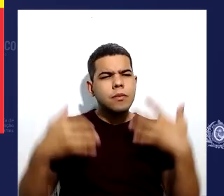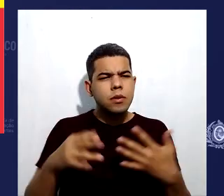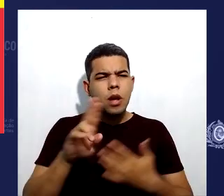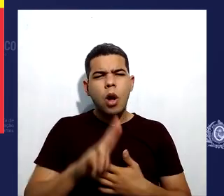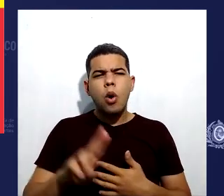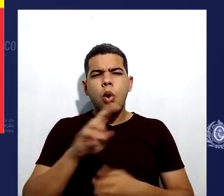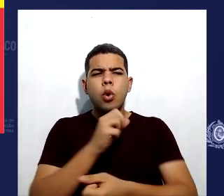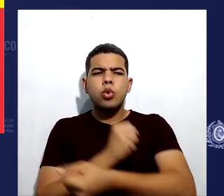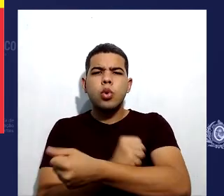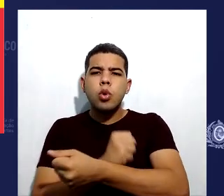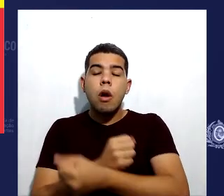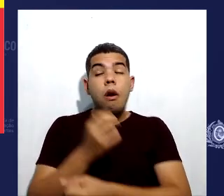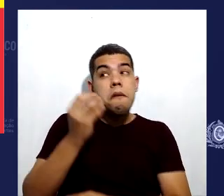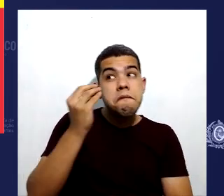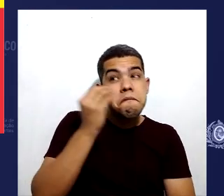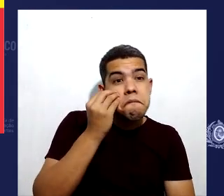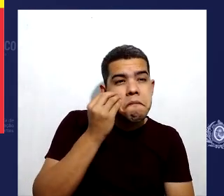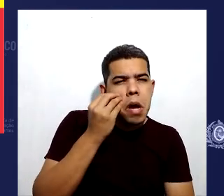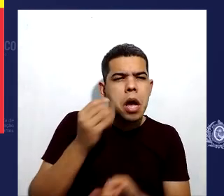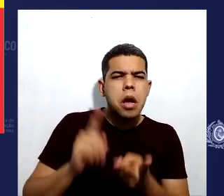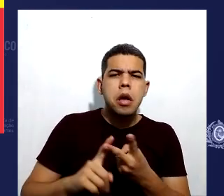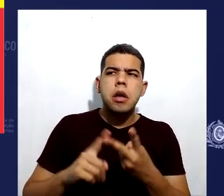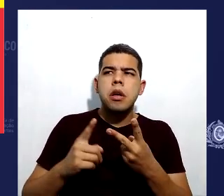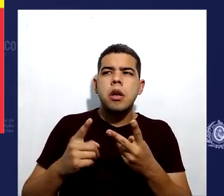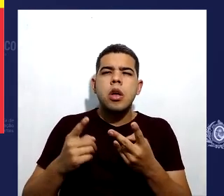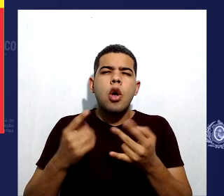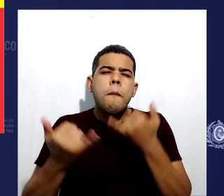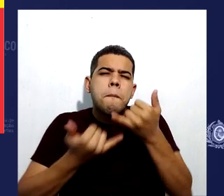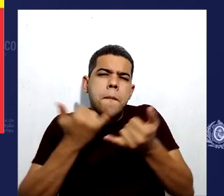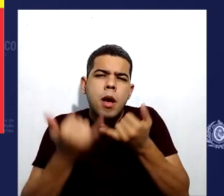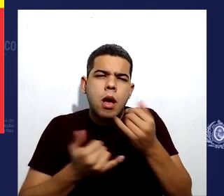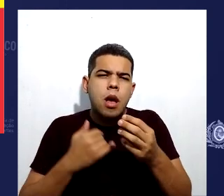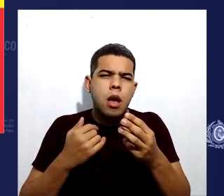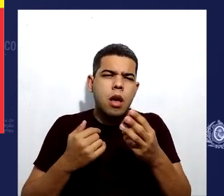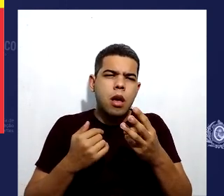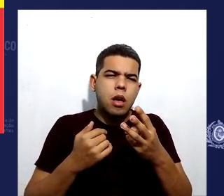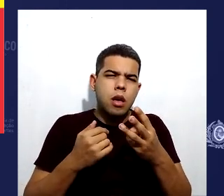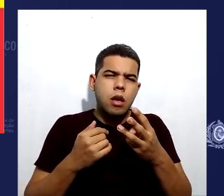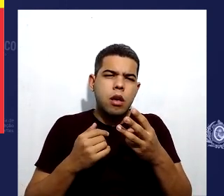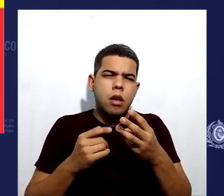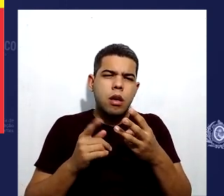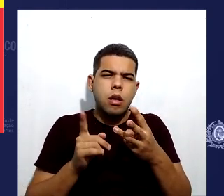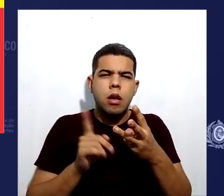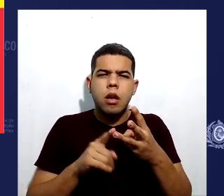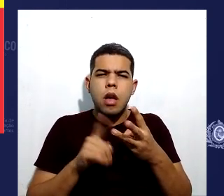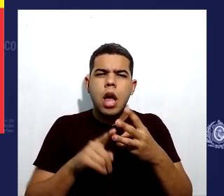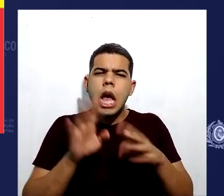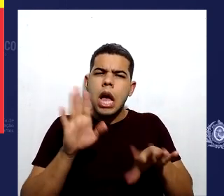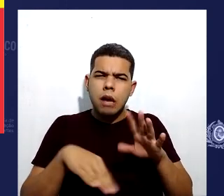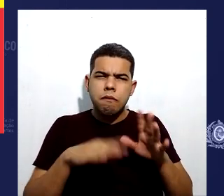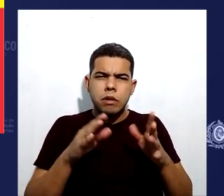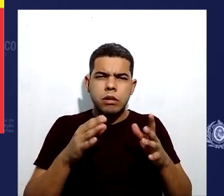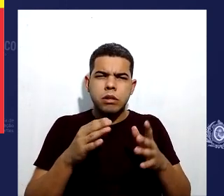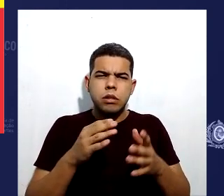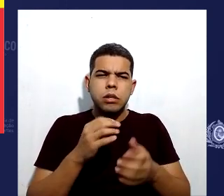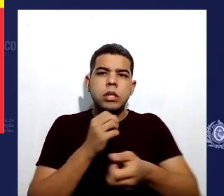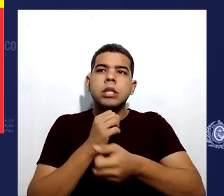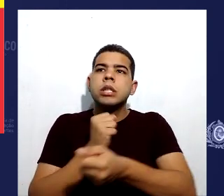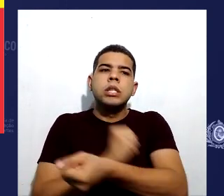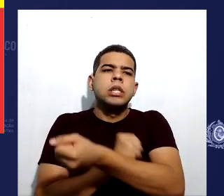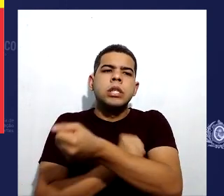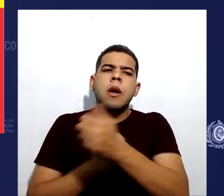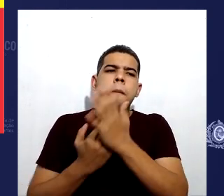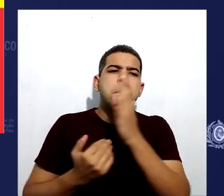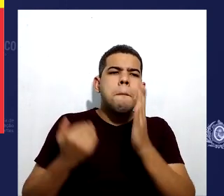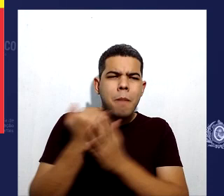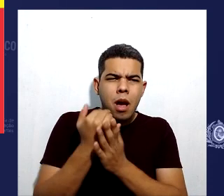é experimental, recreativo, quando a pessoa ela tem um abuso dessas drogas e quando